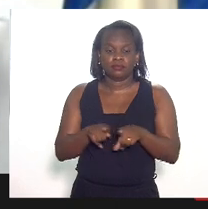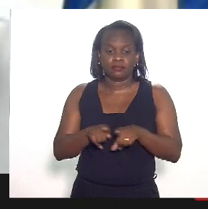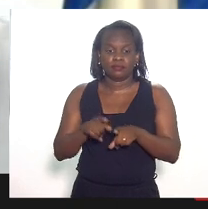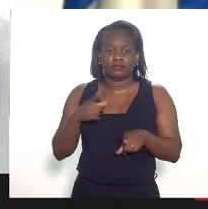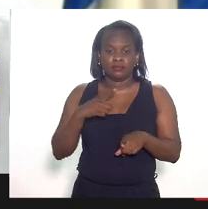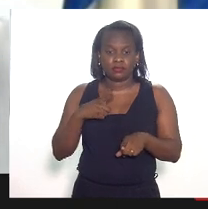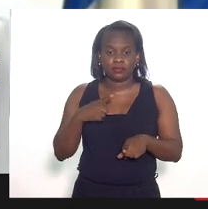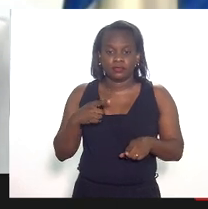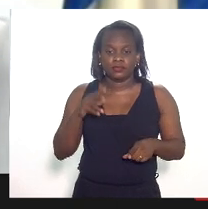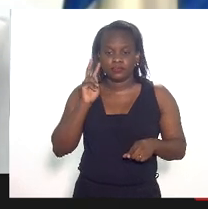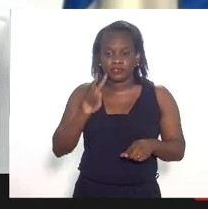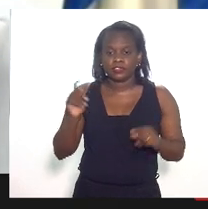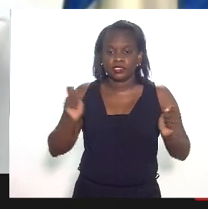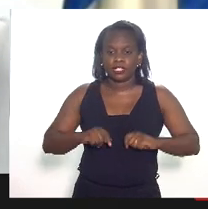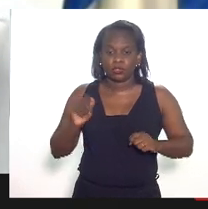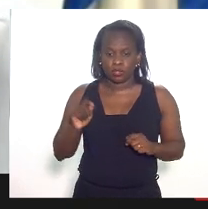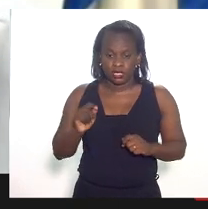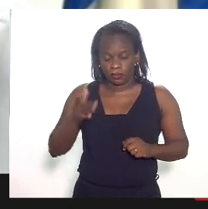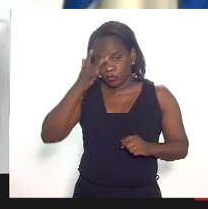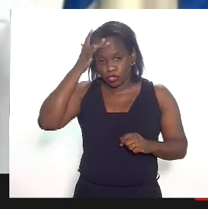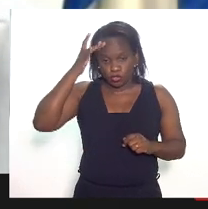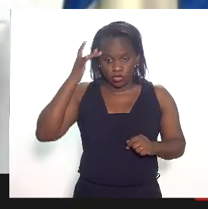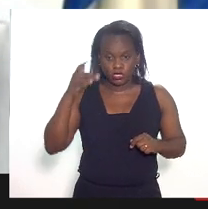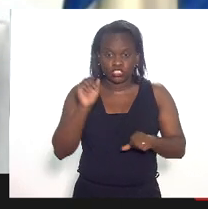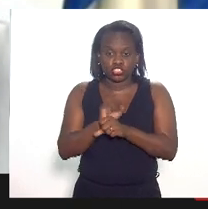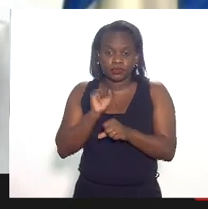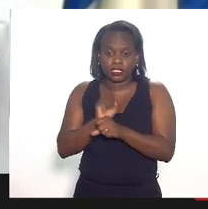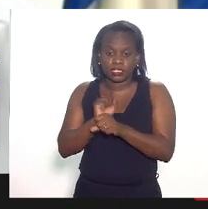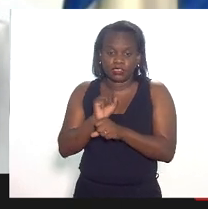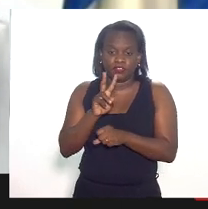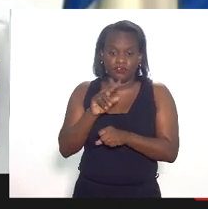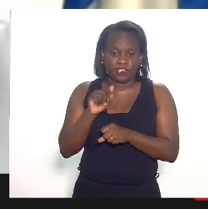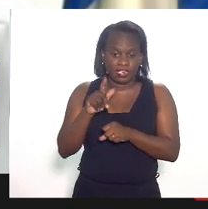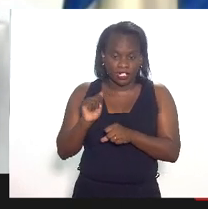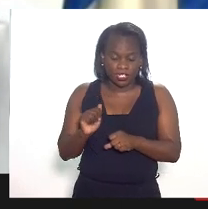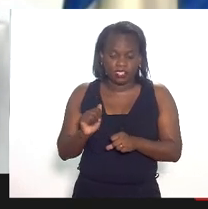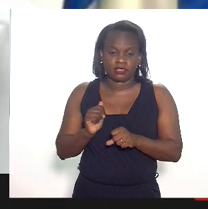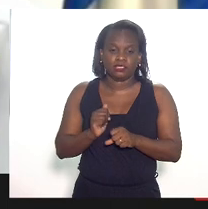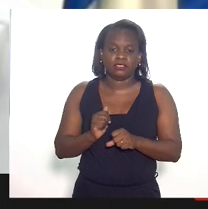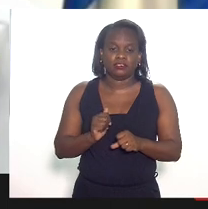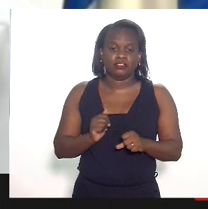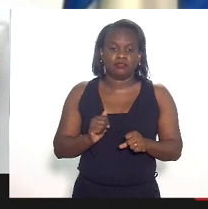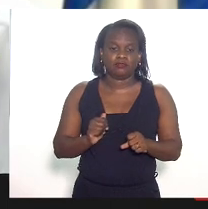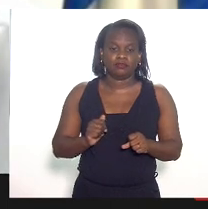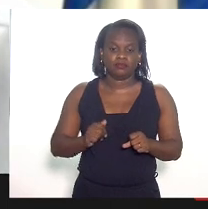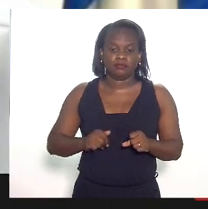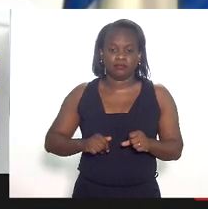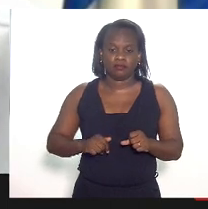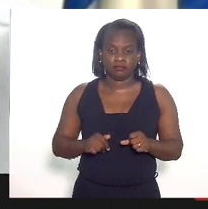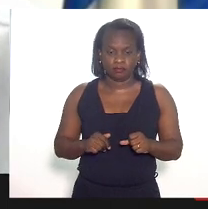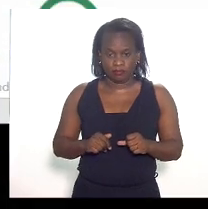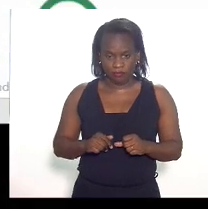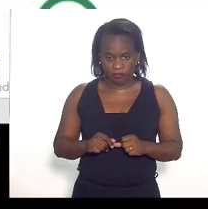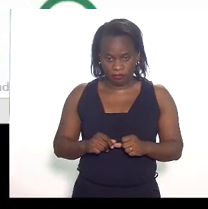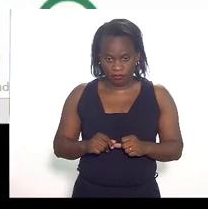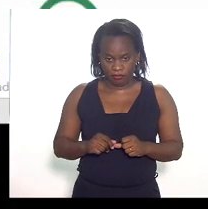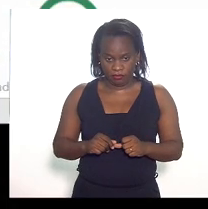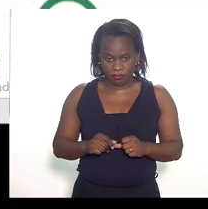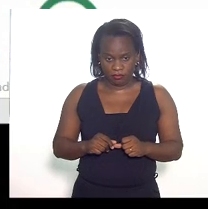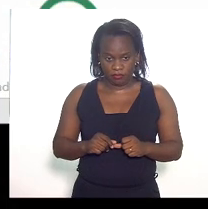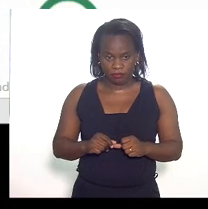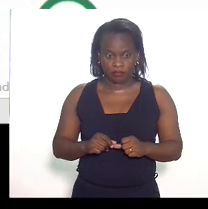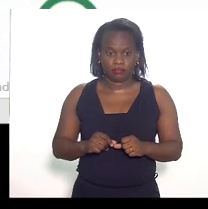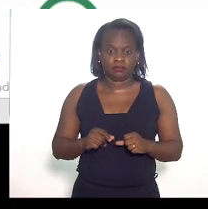gente consegue ver o número de pessoas aguardando vaga na ambulação